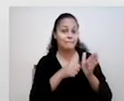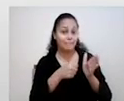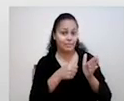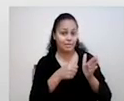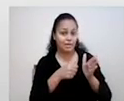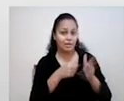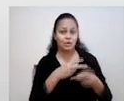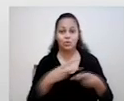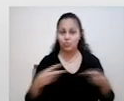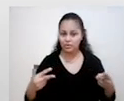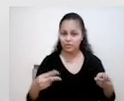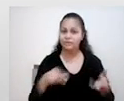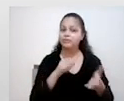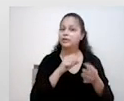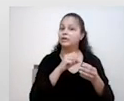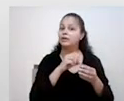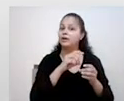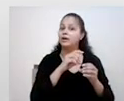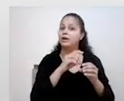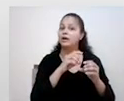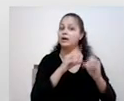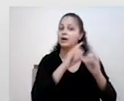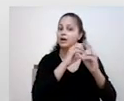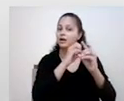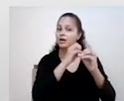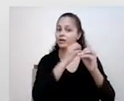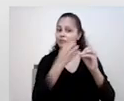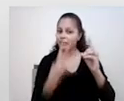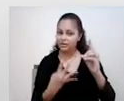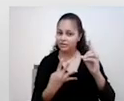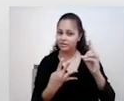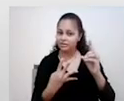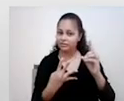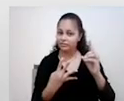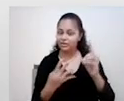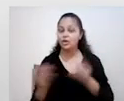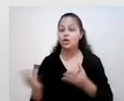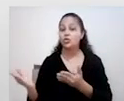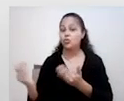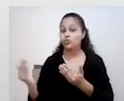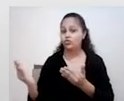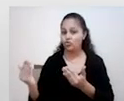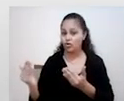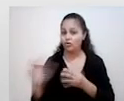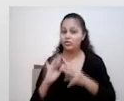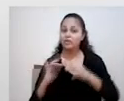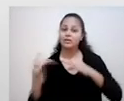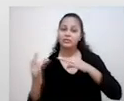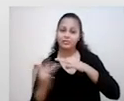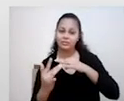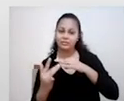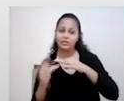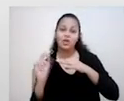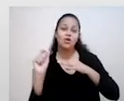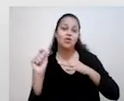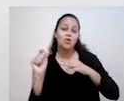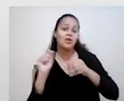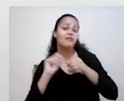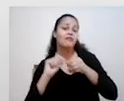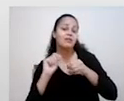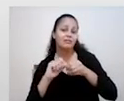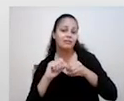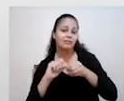coisa, você vai escrever, né, um estatuto do jovem usuário de redes sociais, certo? Então, como ele deve agir nas